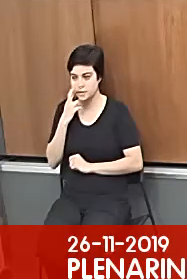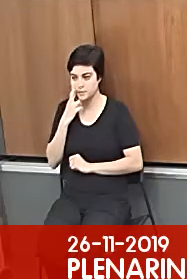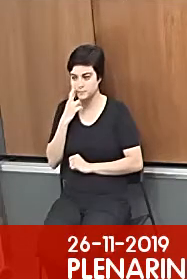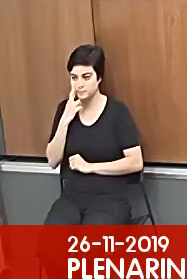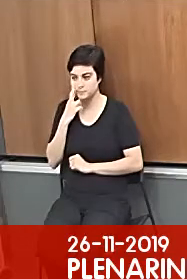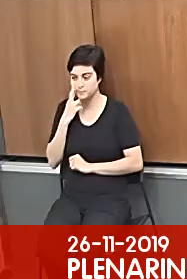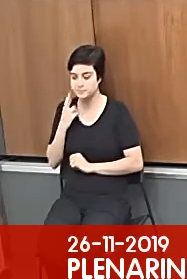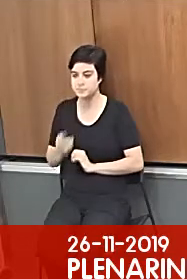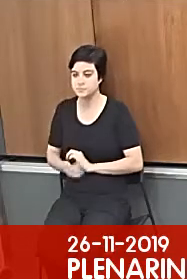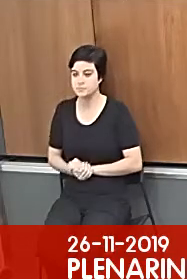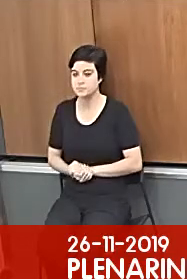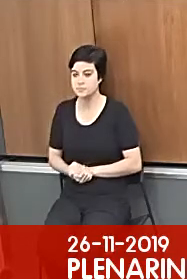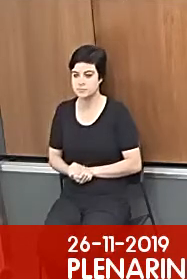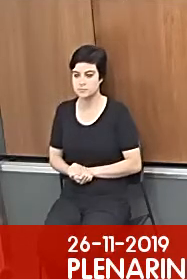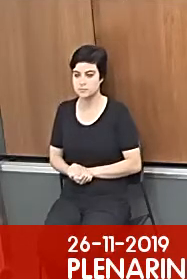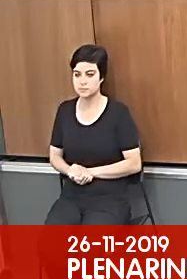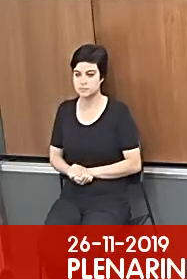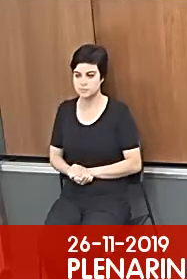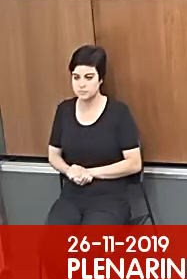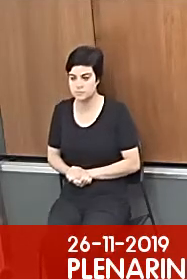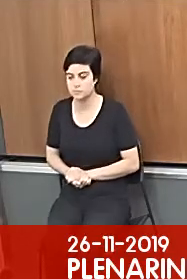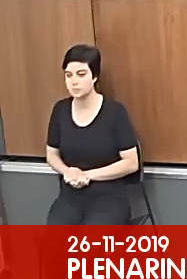Aqui, por favor.